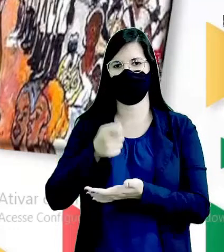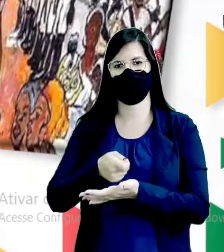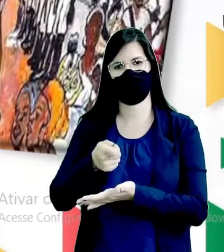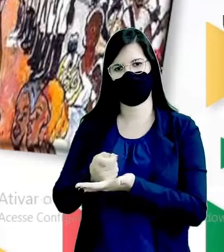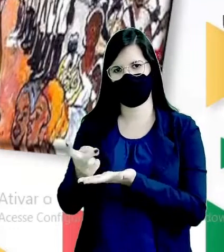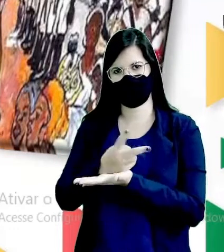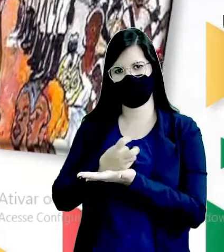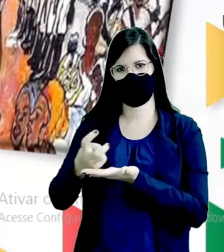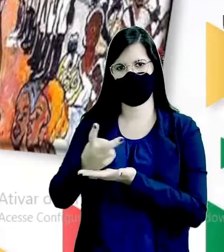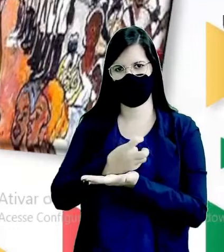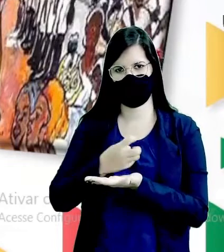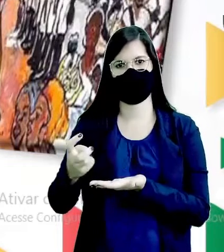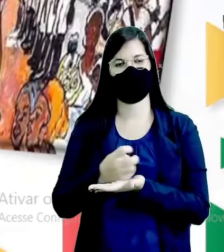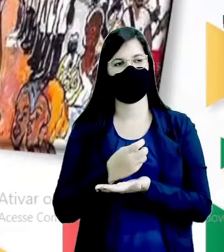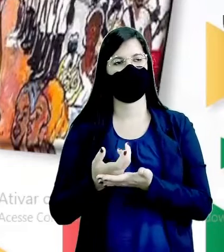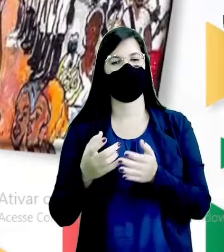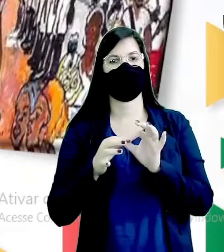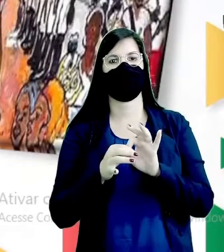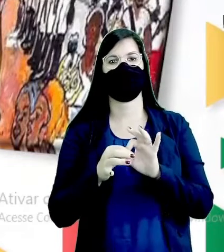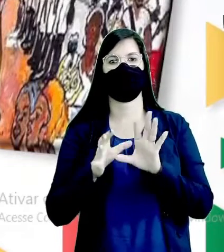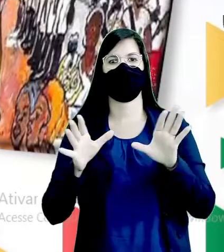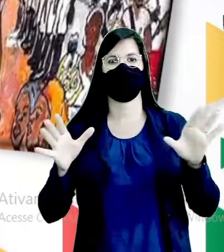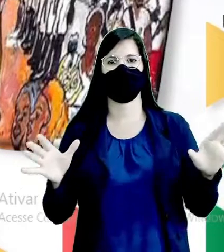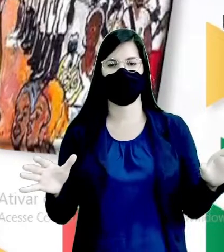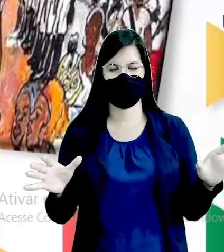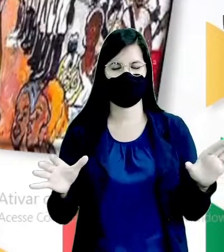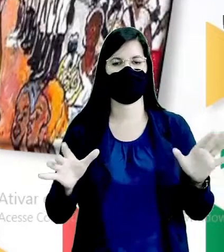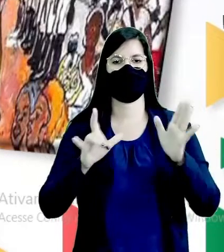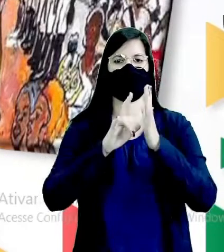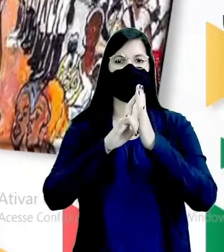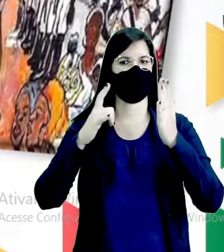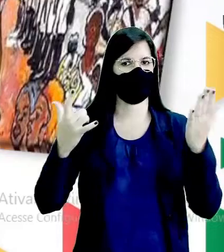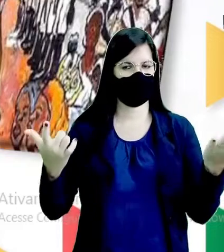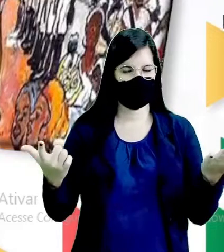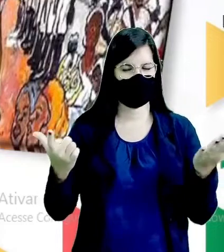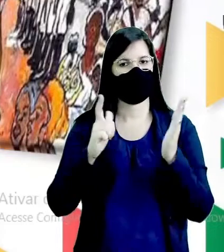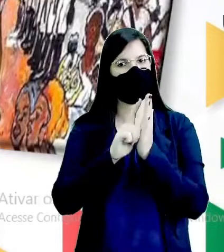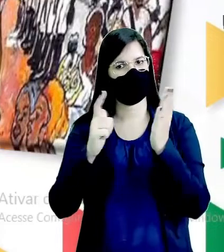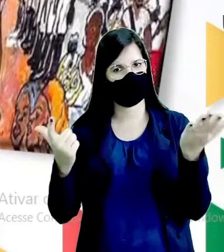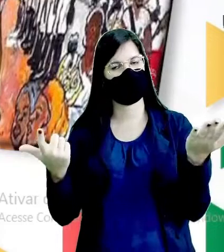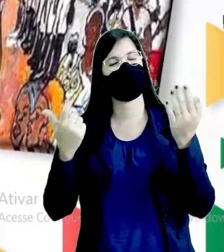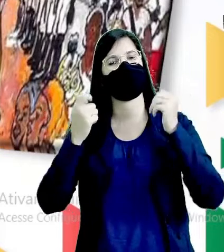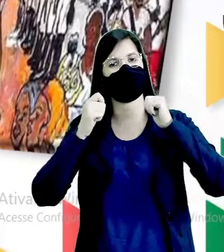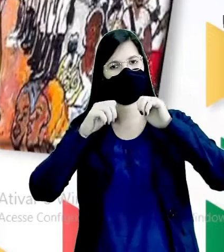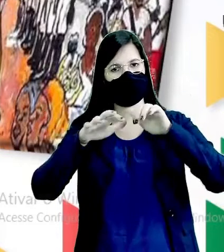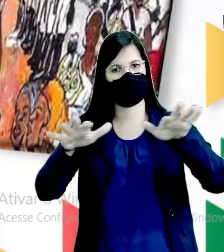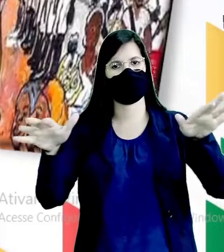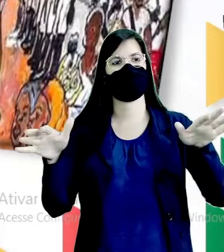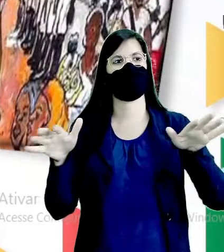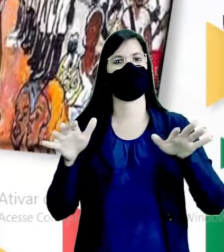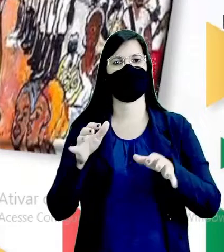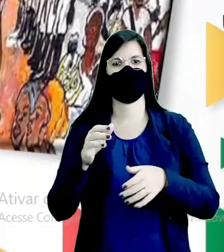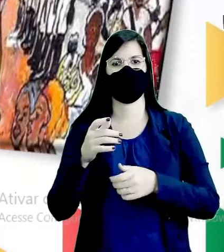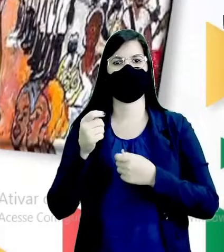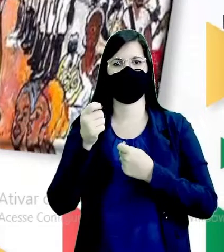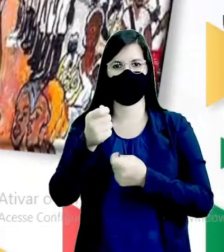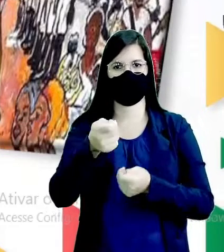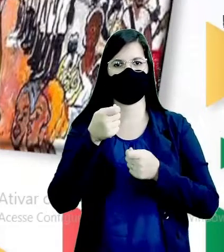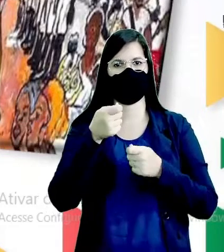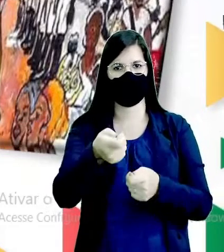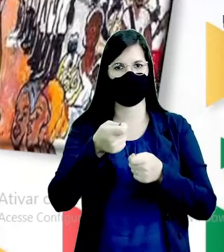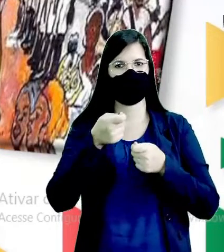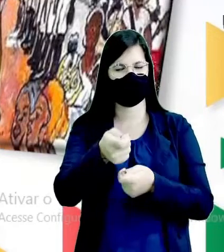nordestino. A liberdade de imprensa e de culto, né? E justamente houve uma perseguição ao